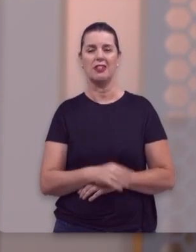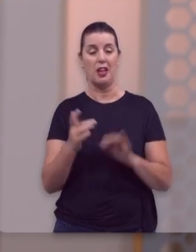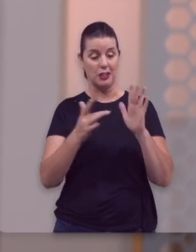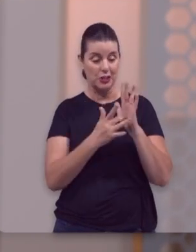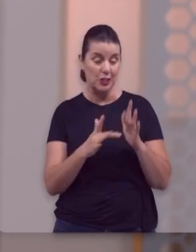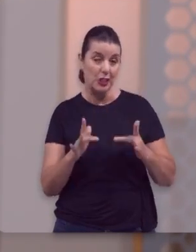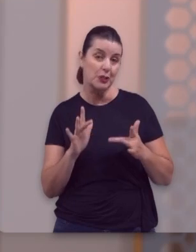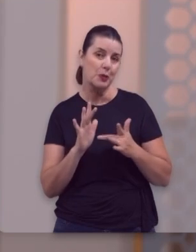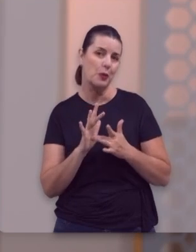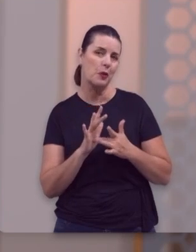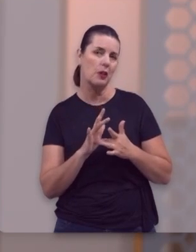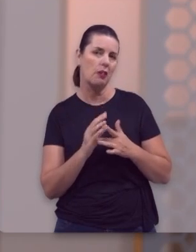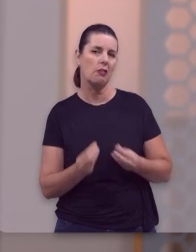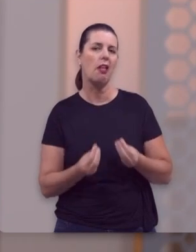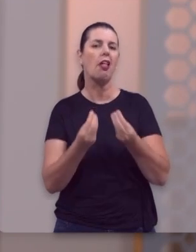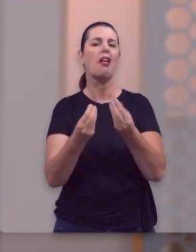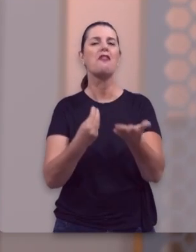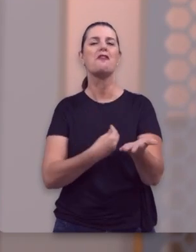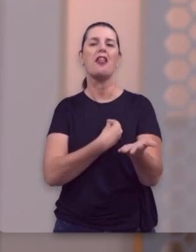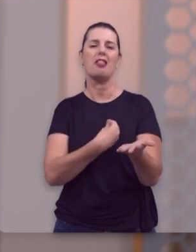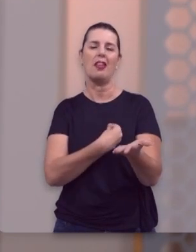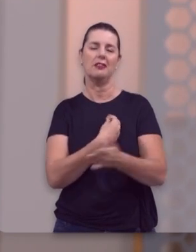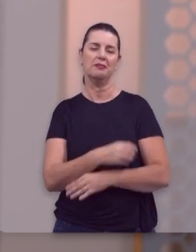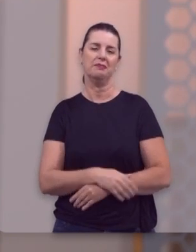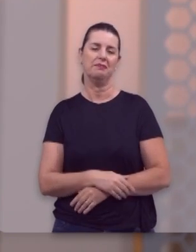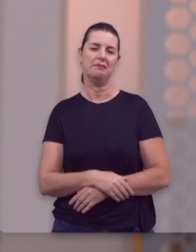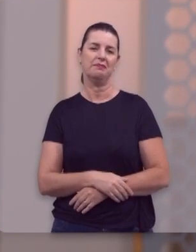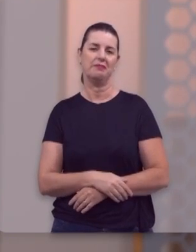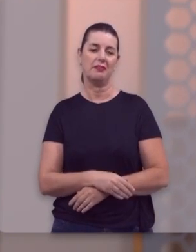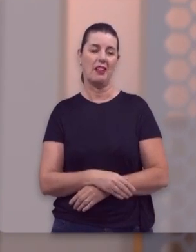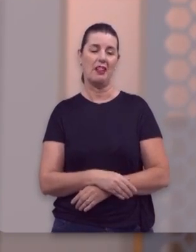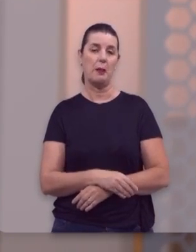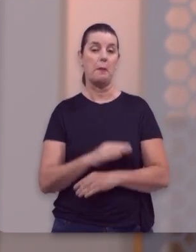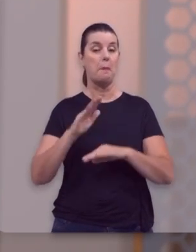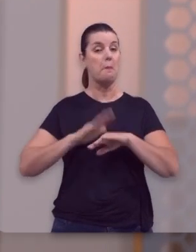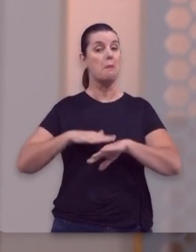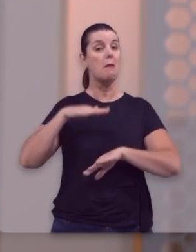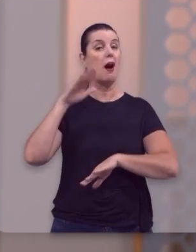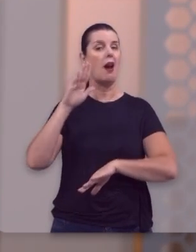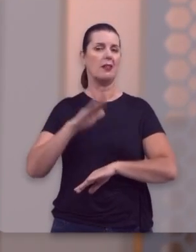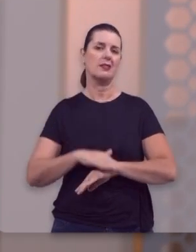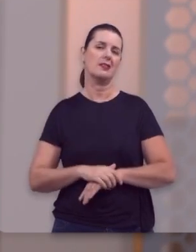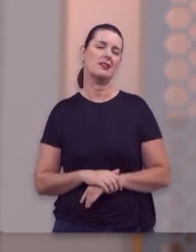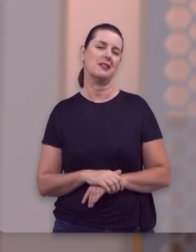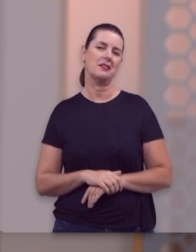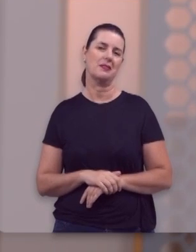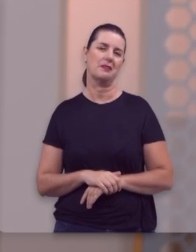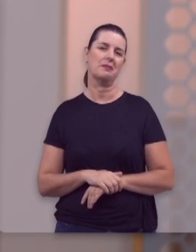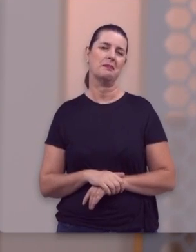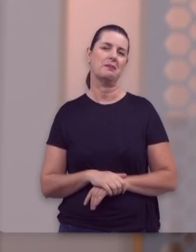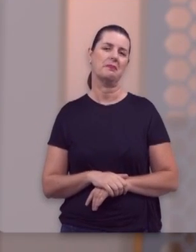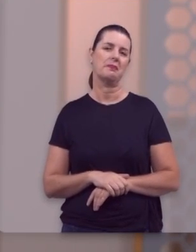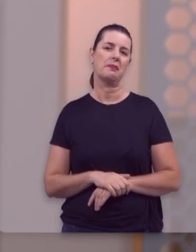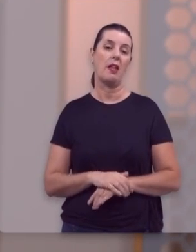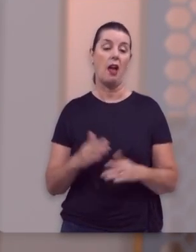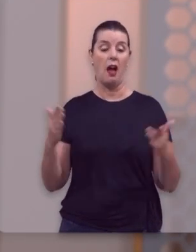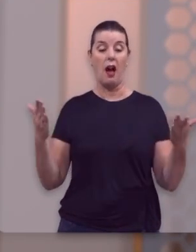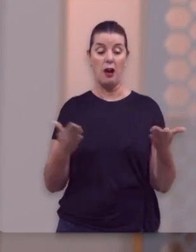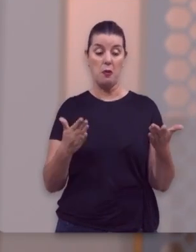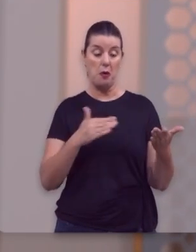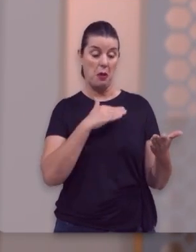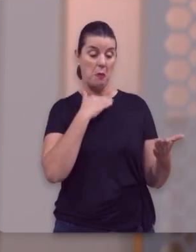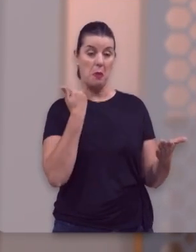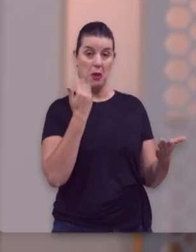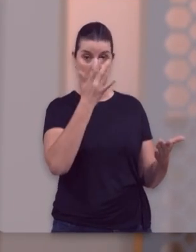Jesus trouxe vida, além da morte. Agora, morrer para